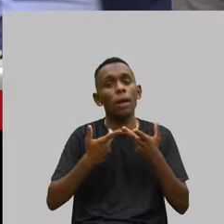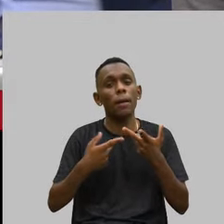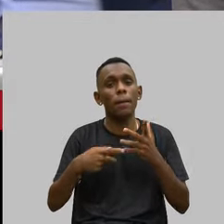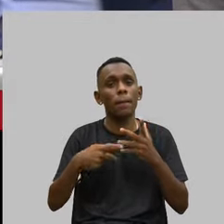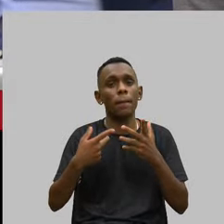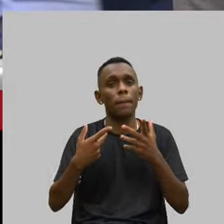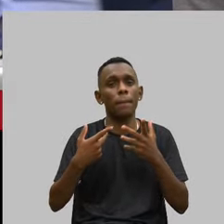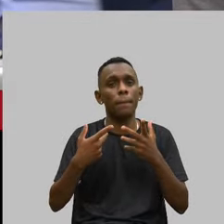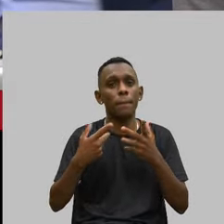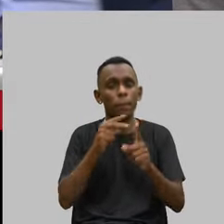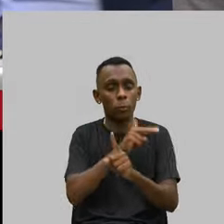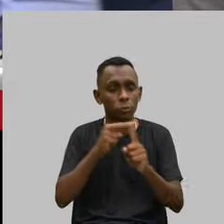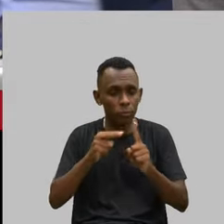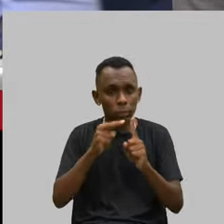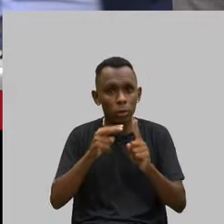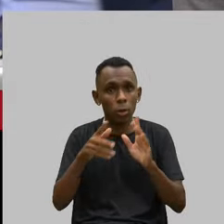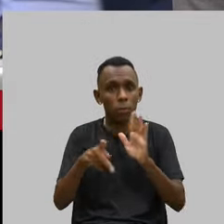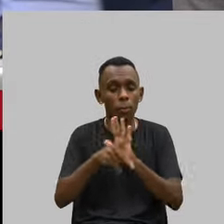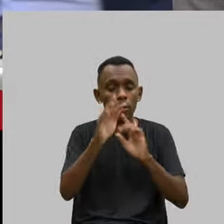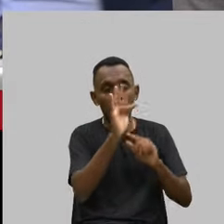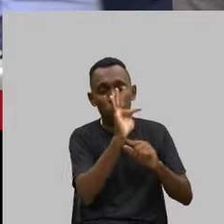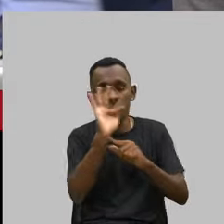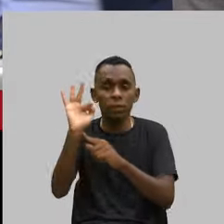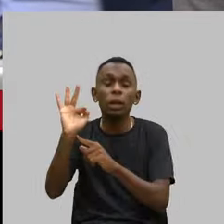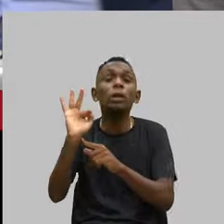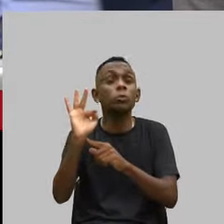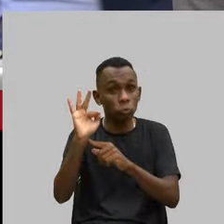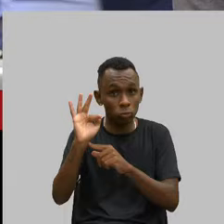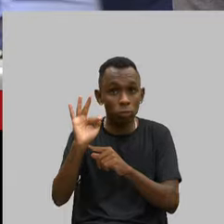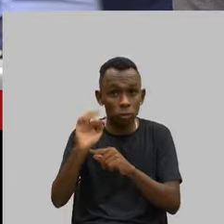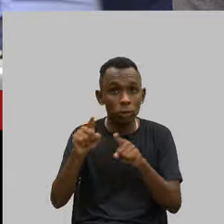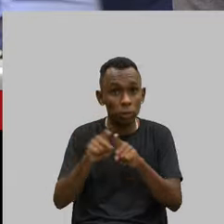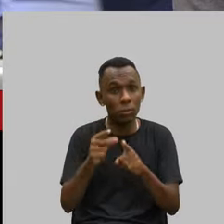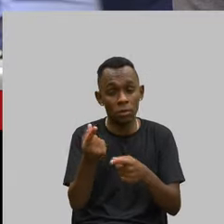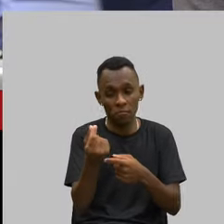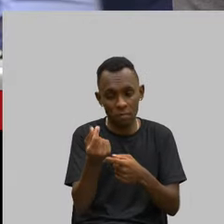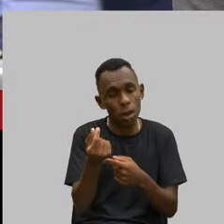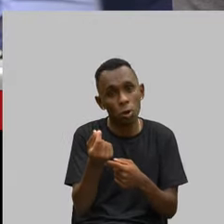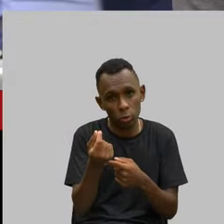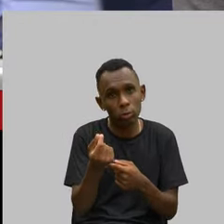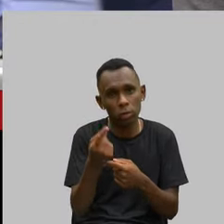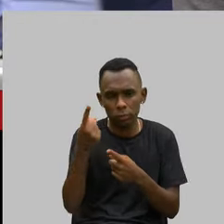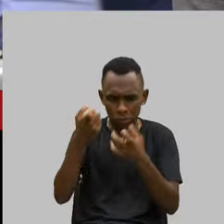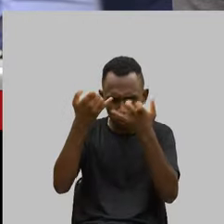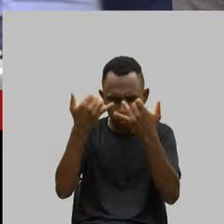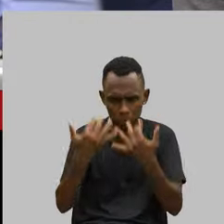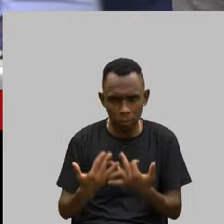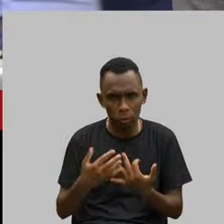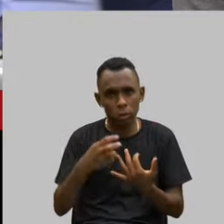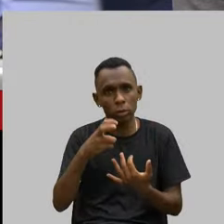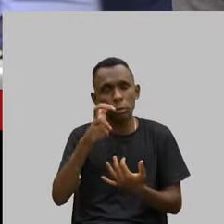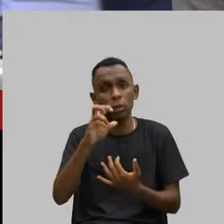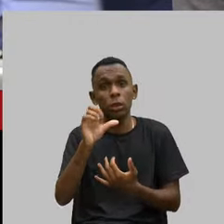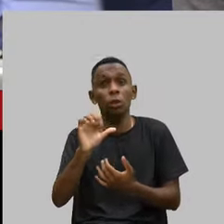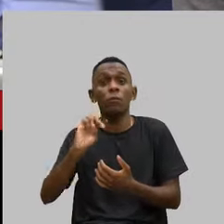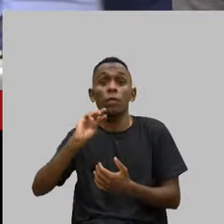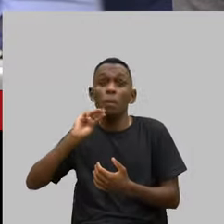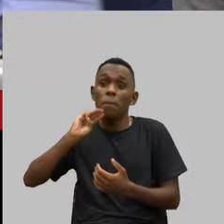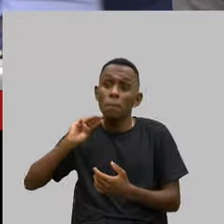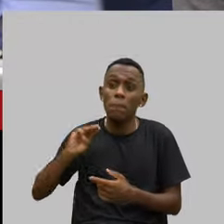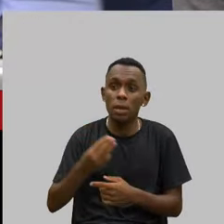da da federalização e utilizamos o valor até por acaso que o senhor trouxe de 59 bilhões né